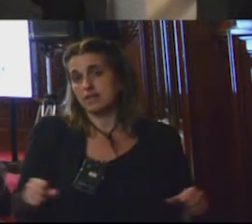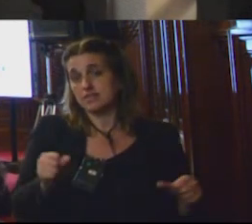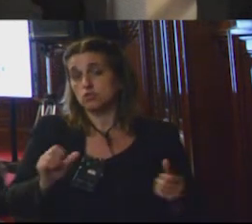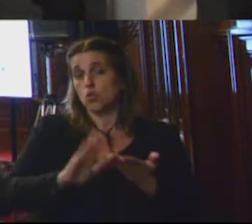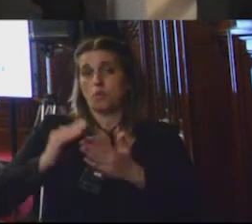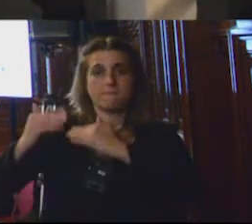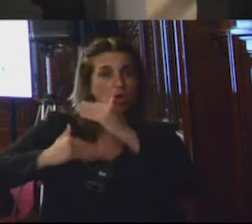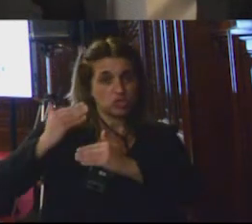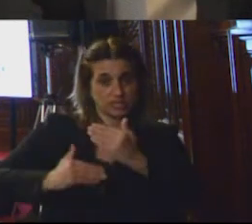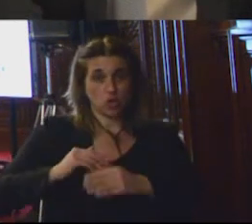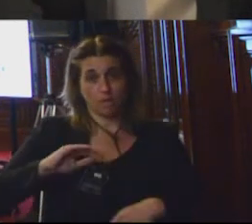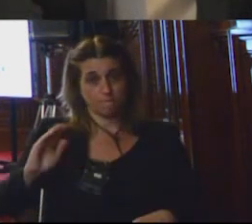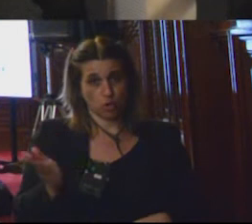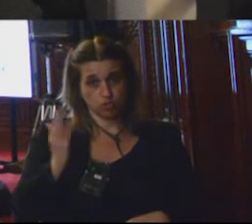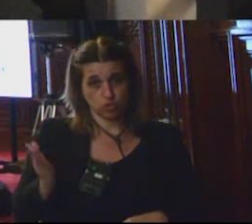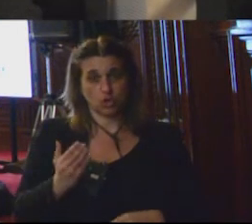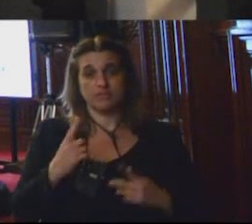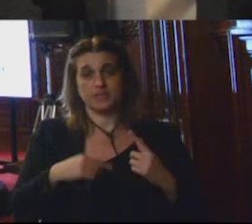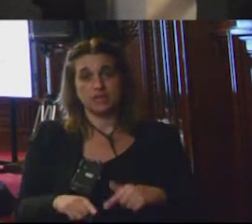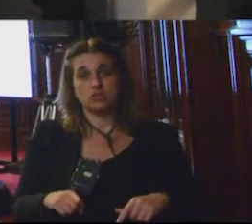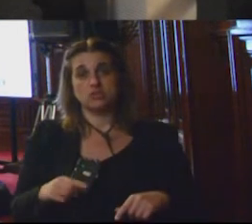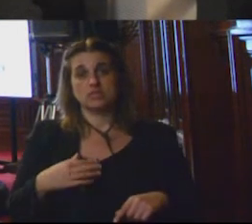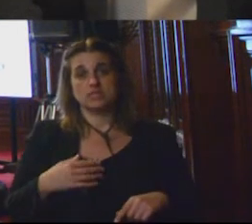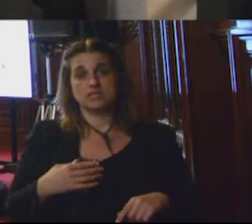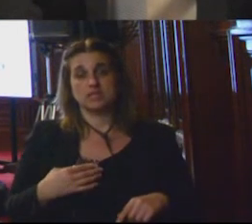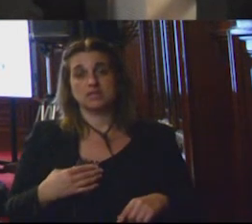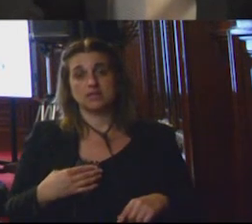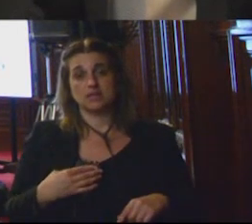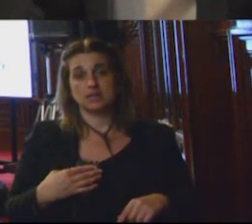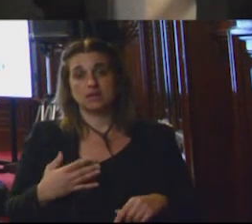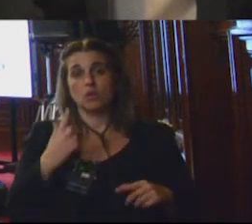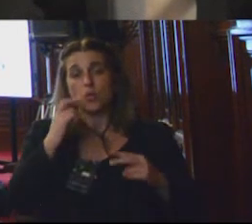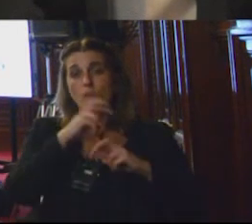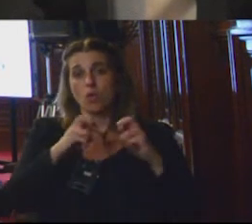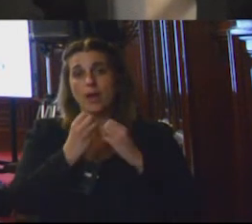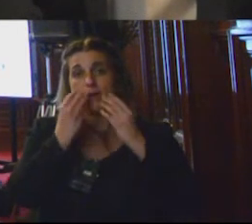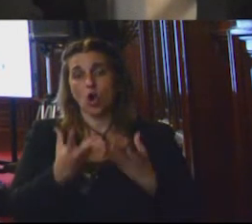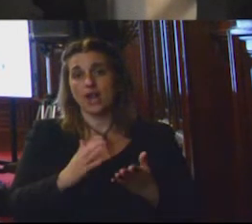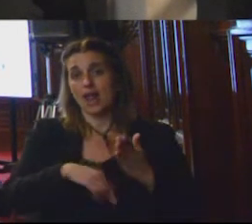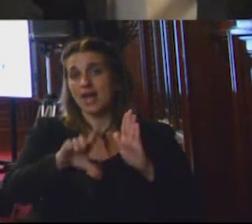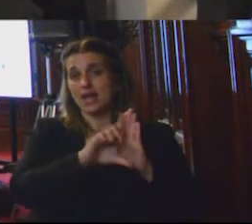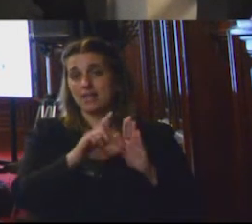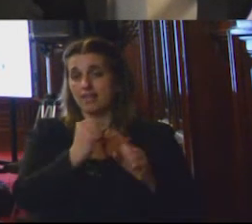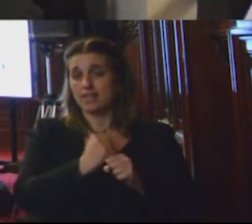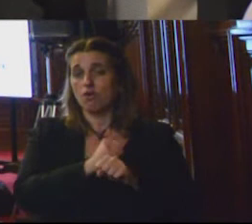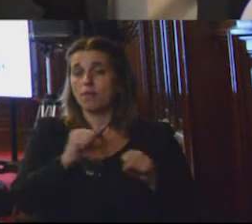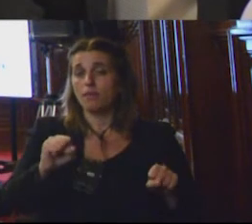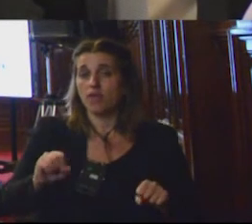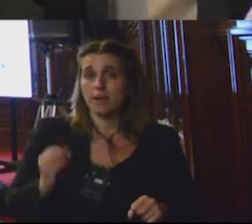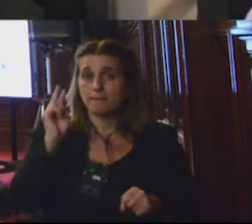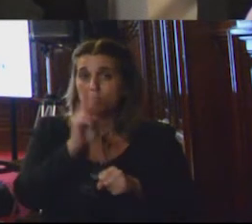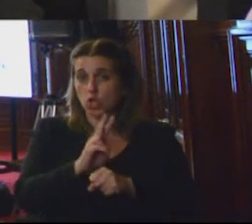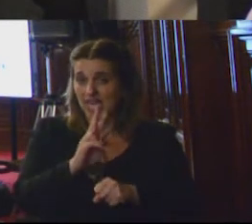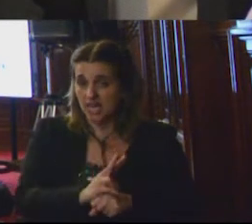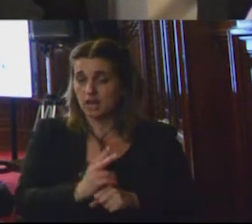mundial, a nova legislação busca aprimorar o marco regulatório trabalhista para salvaguardar os direitos dos